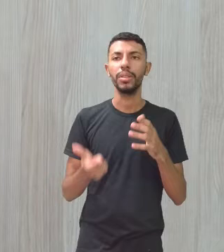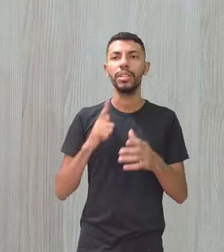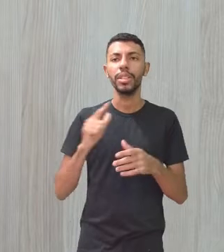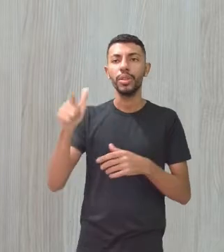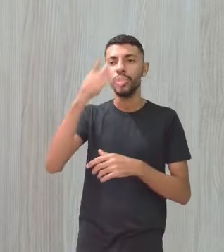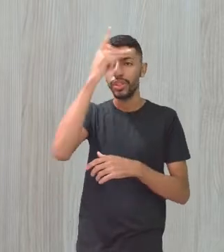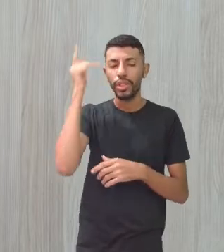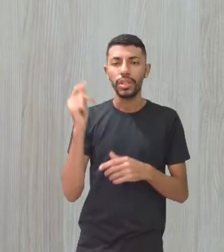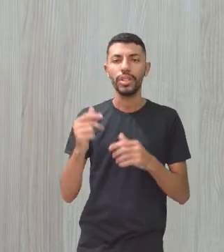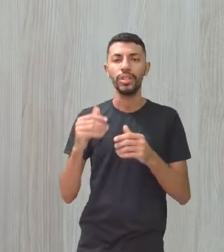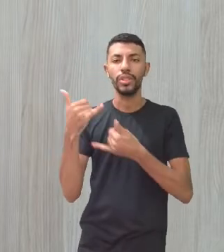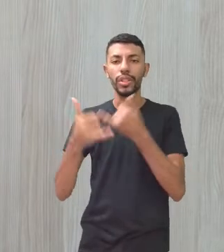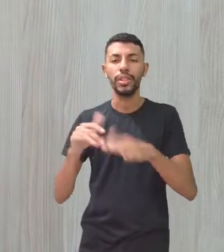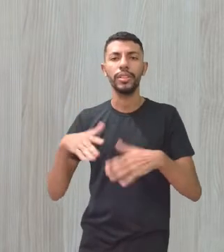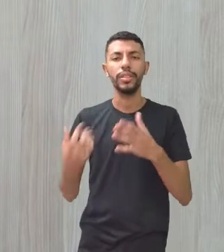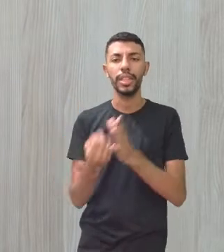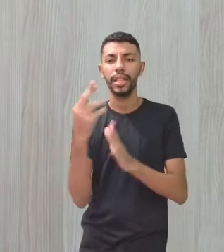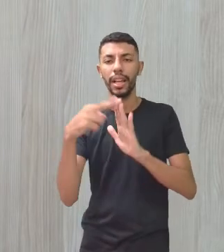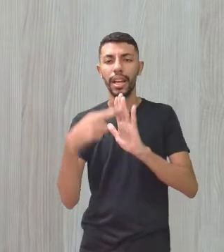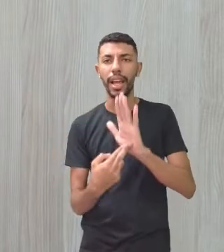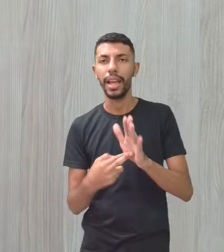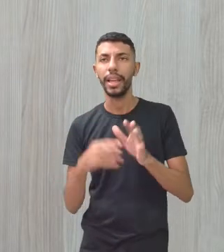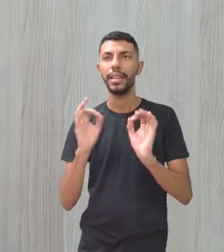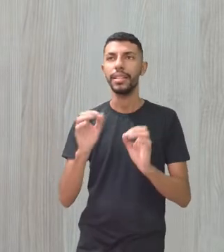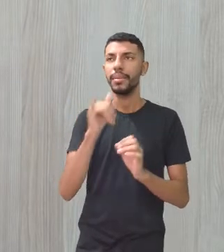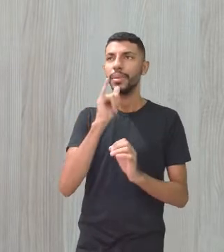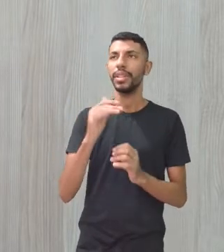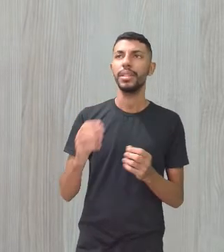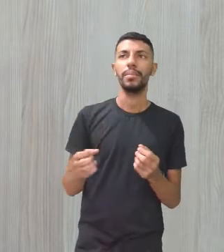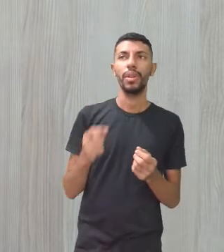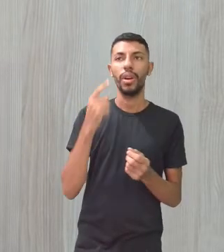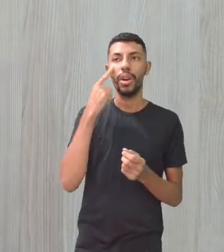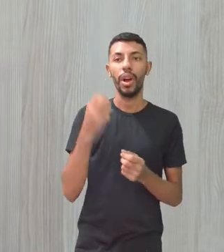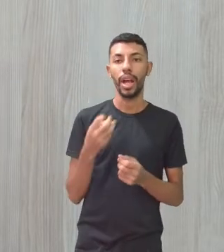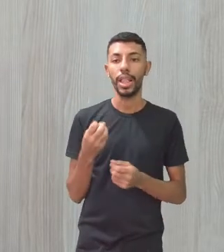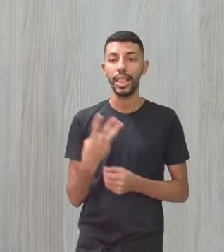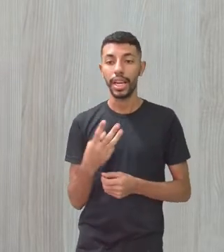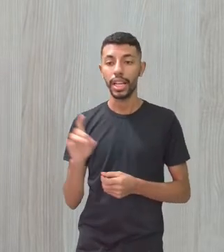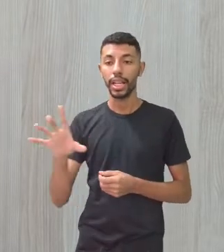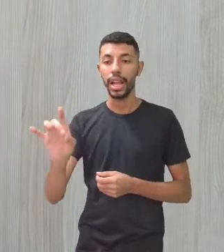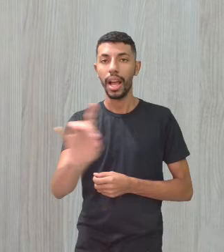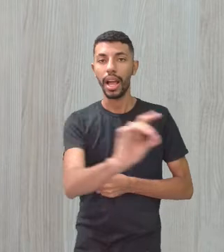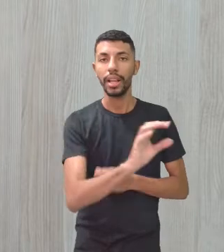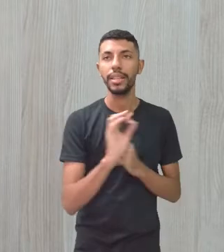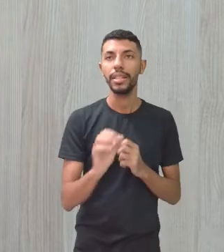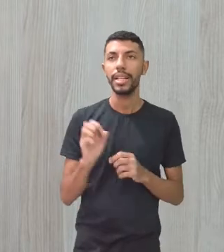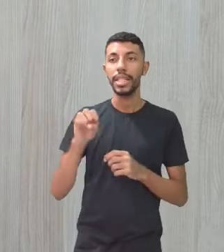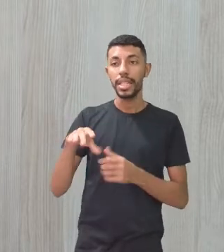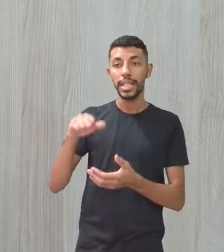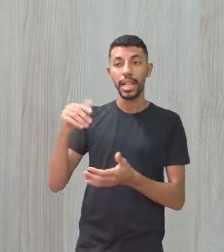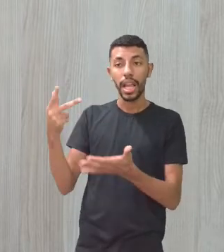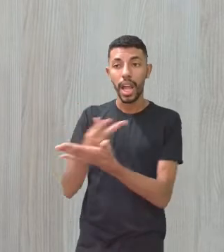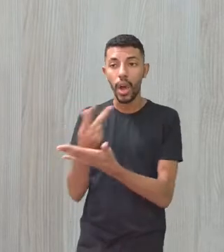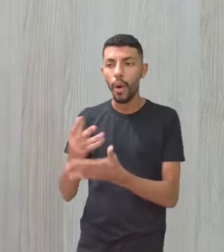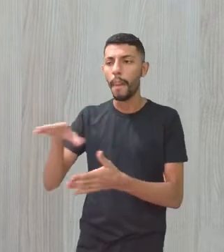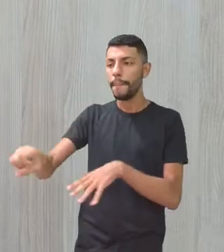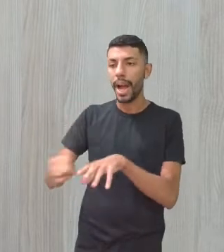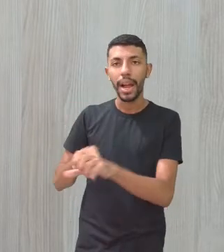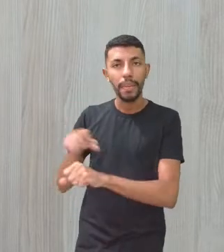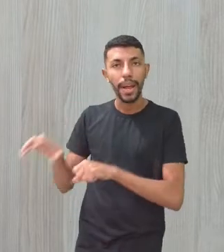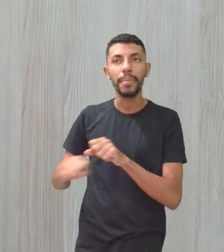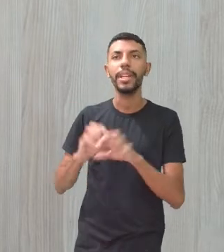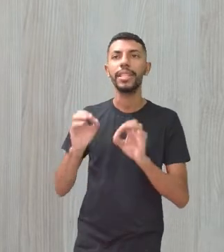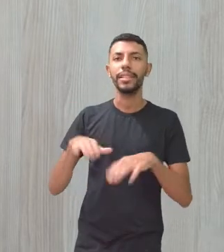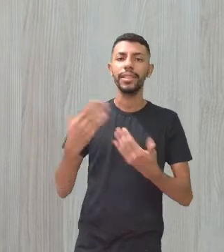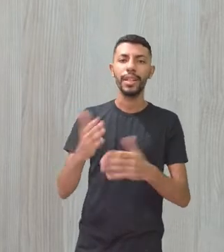regras, né? Não, vamos fazer no caco, três peças cada um, quem errar vai lá, né, e tirando. Então, naquele